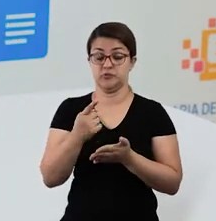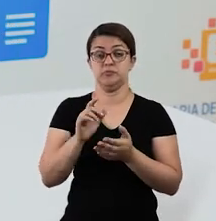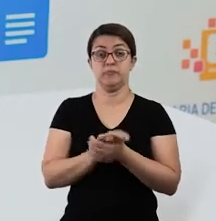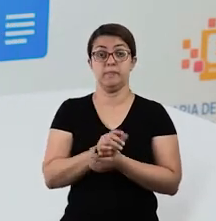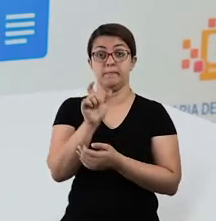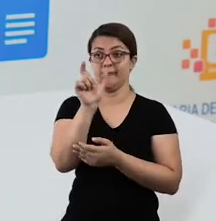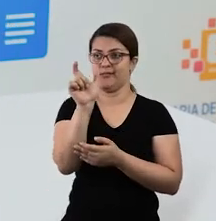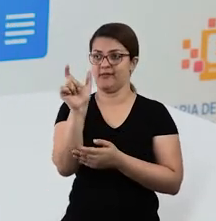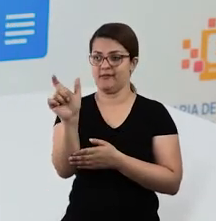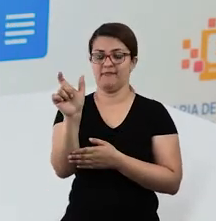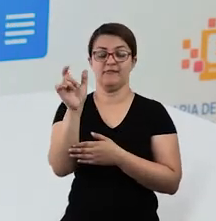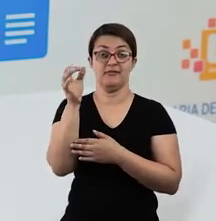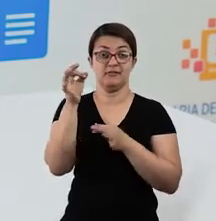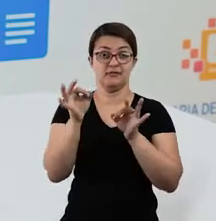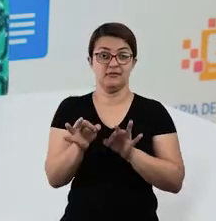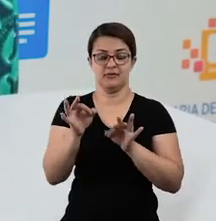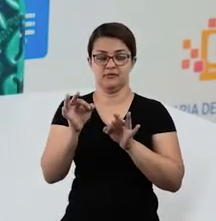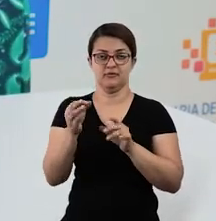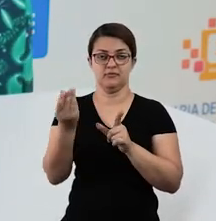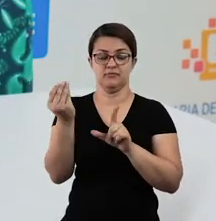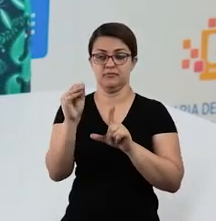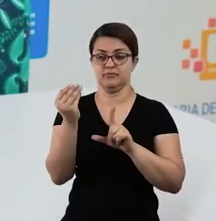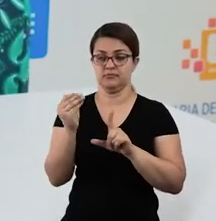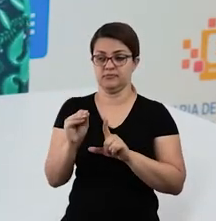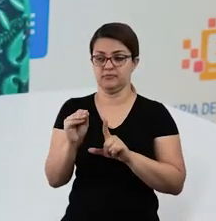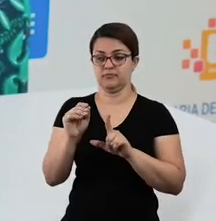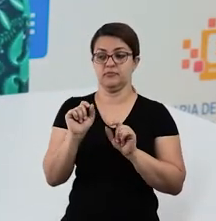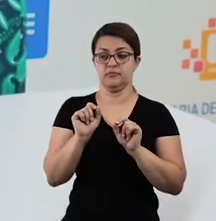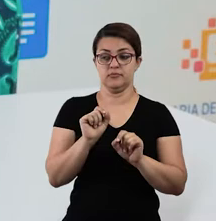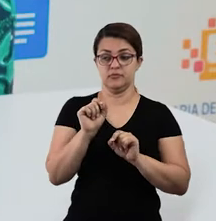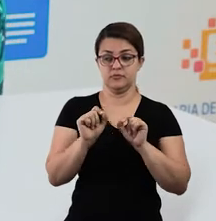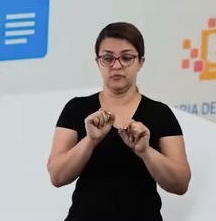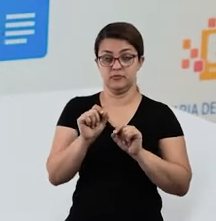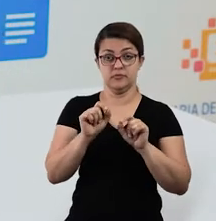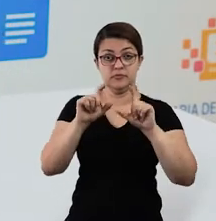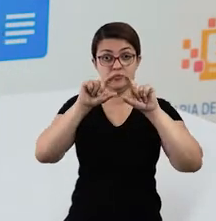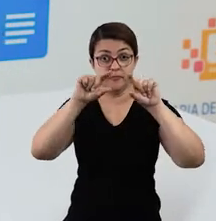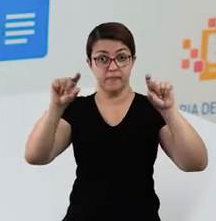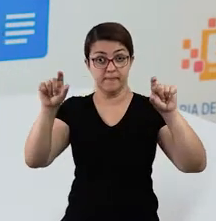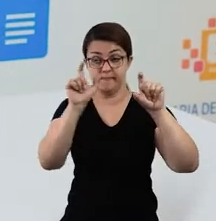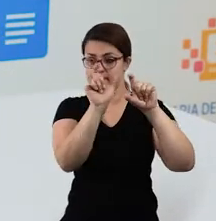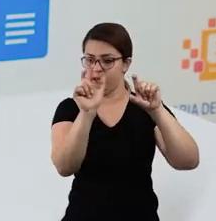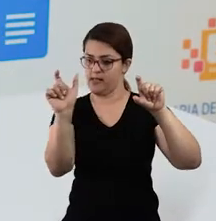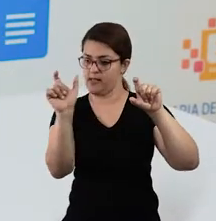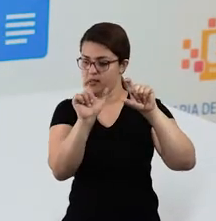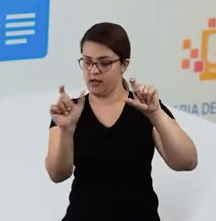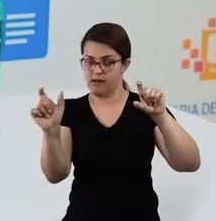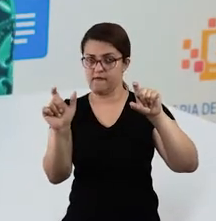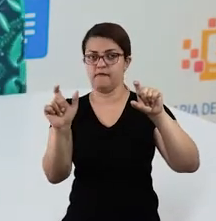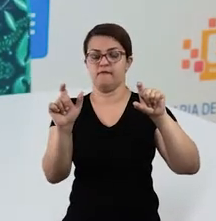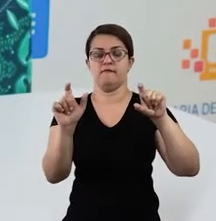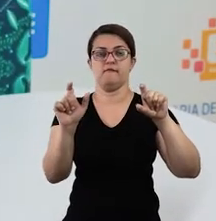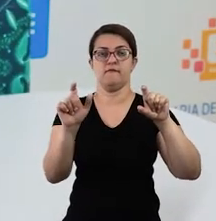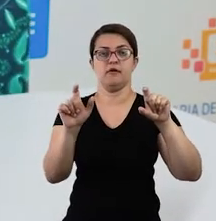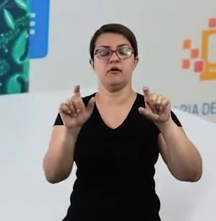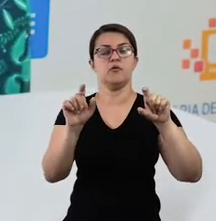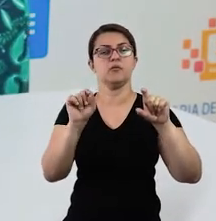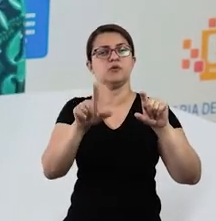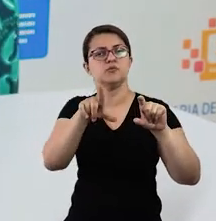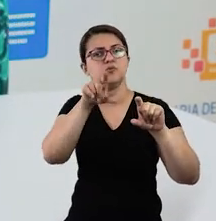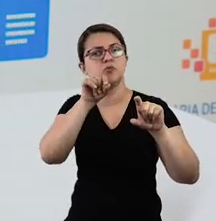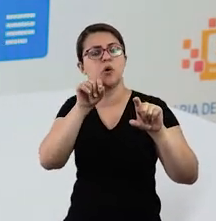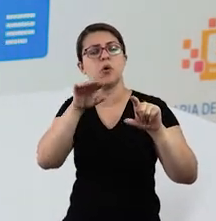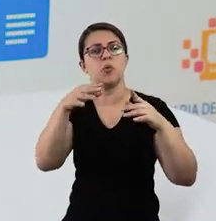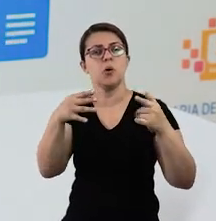Então, veja a seguir a descrição de Chico Bento. Entre as palavras do quadro abaixo, escolha as mais adequadas para completar o